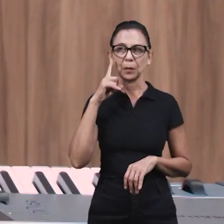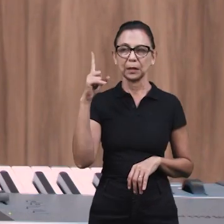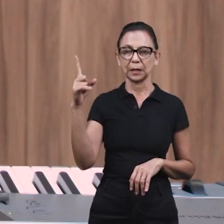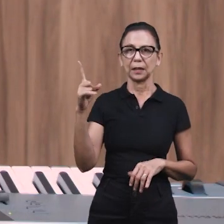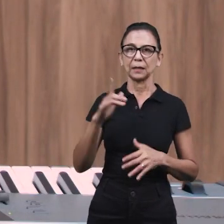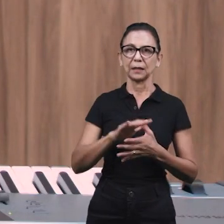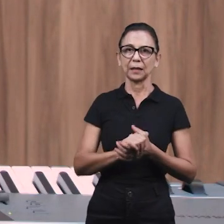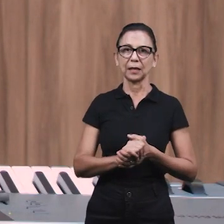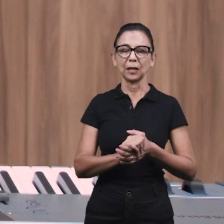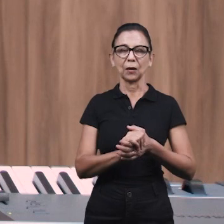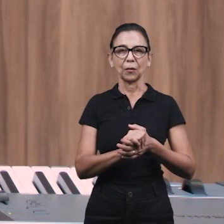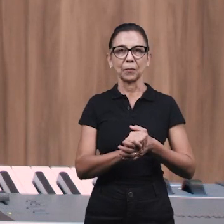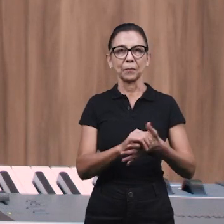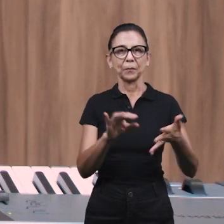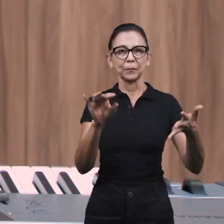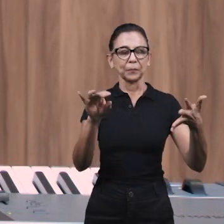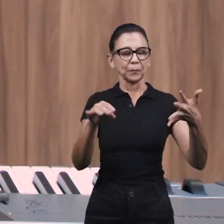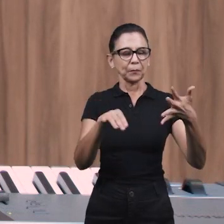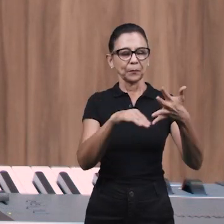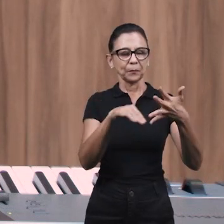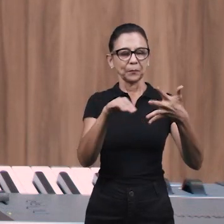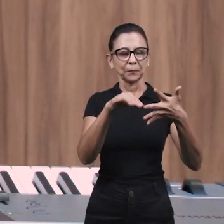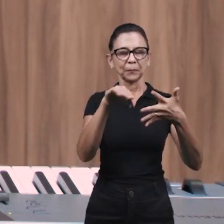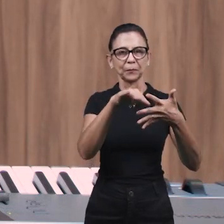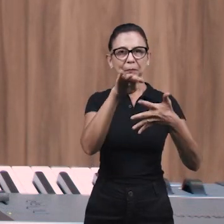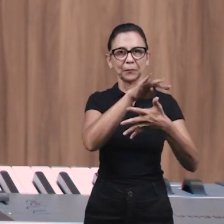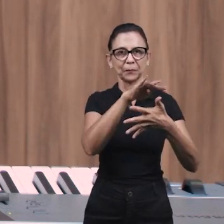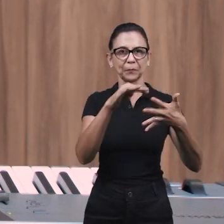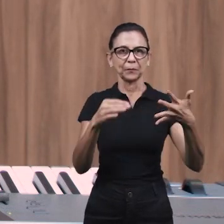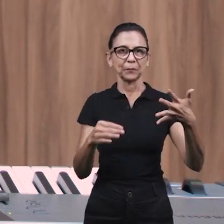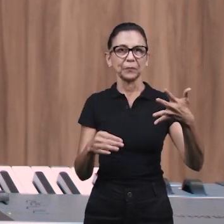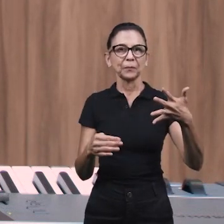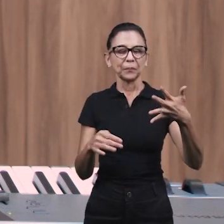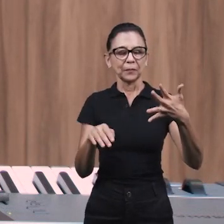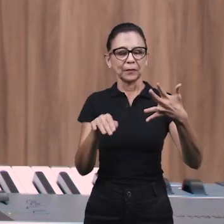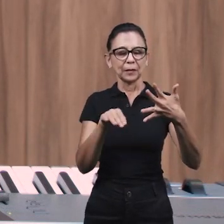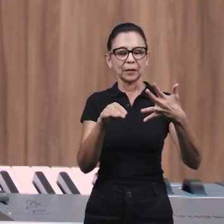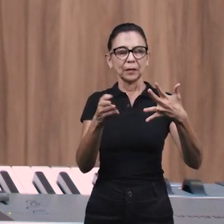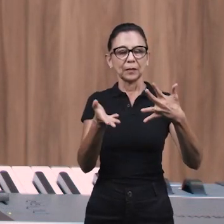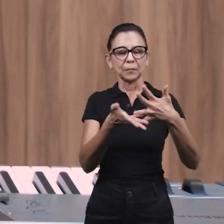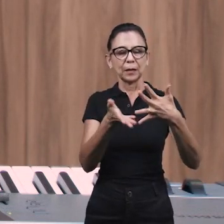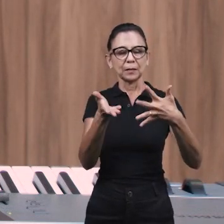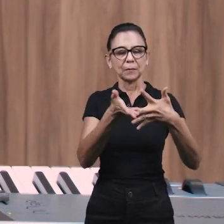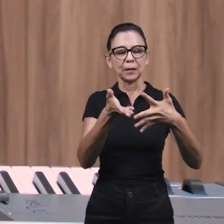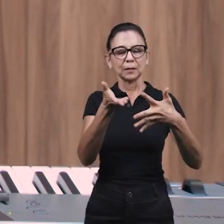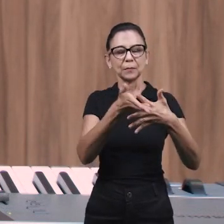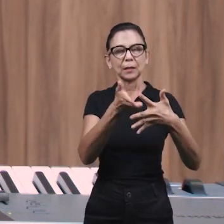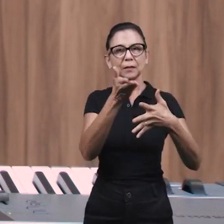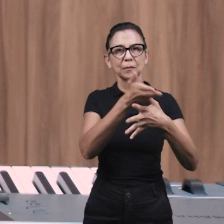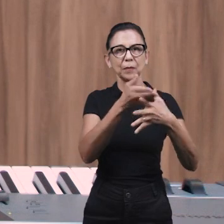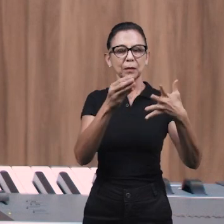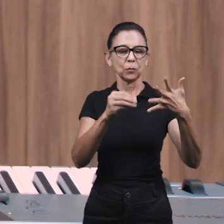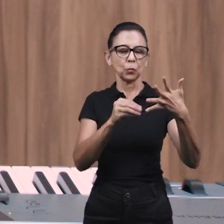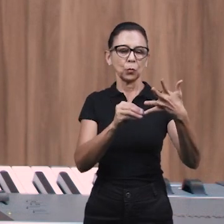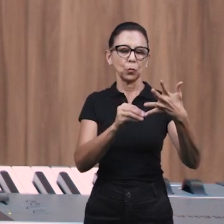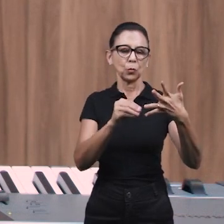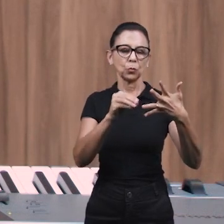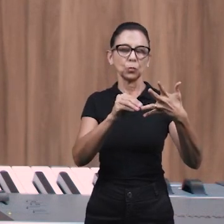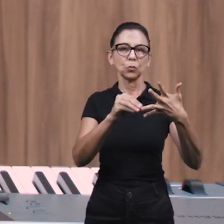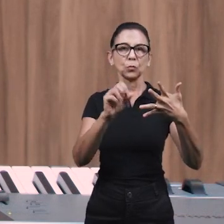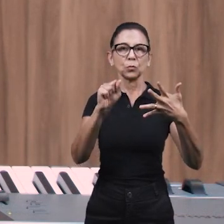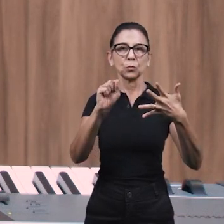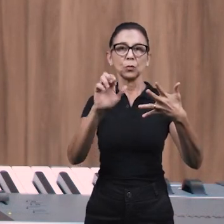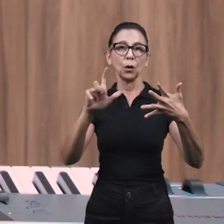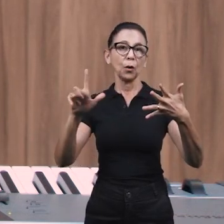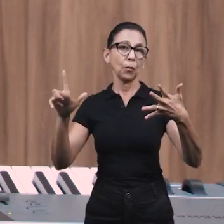partitura. Então, aqui eu tenho minha clave de Sol, minhas 5 linhas e 4 espaços. E aqui na segunda linha eu